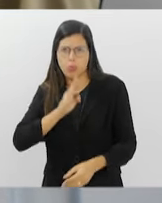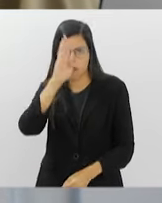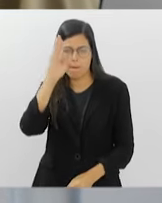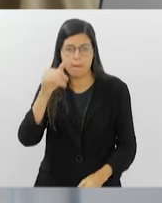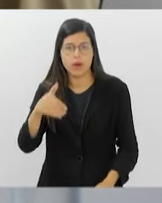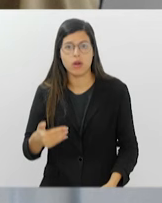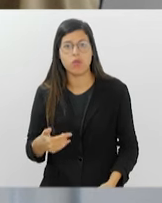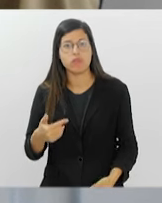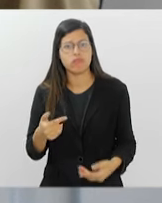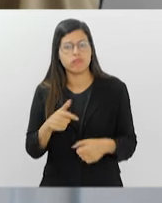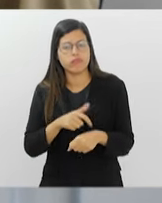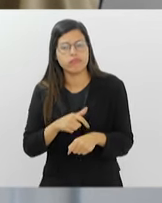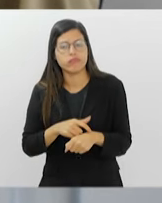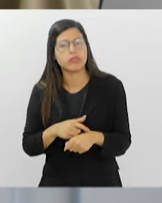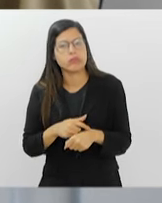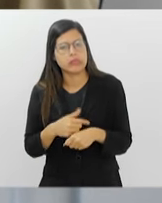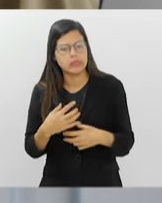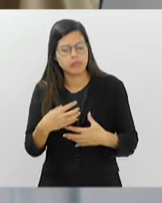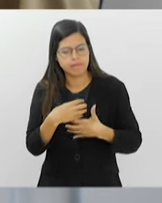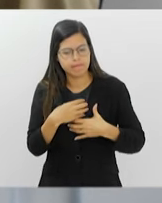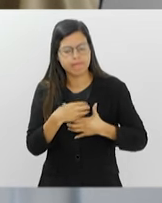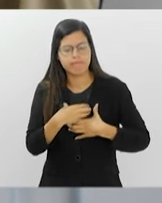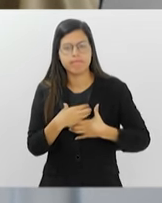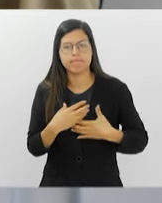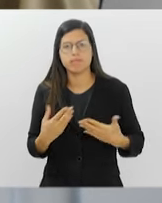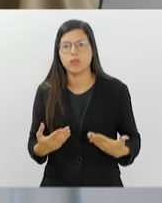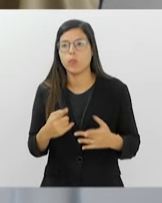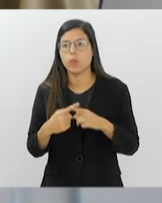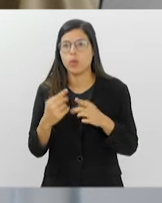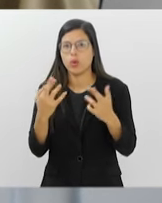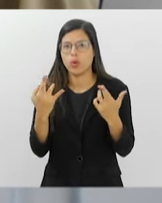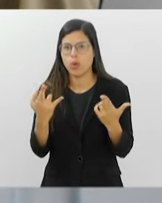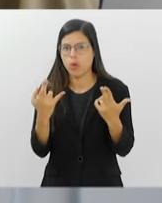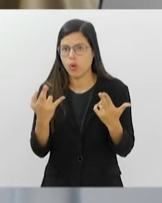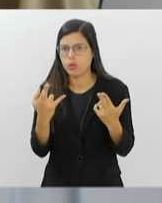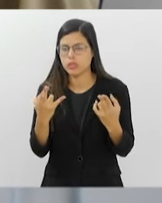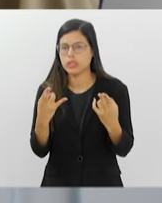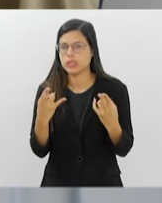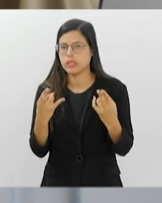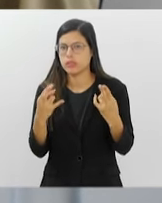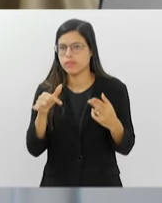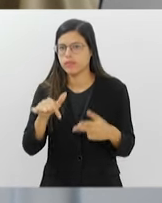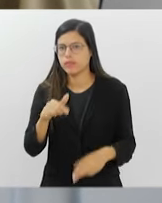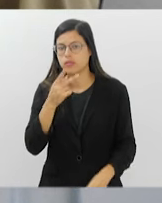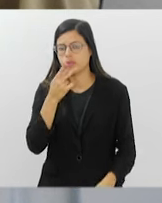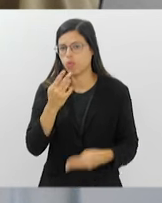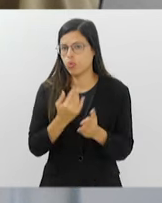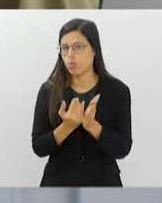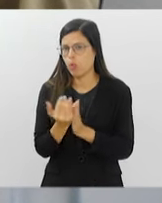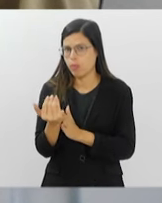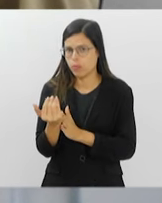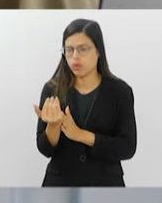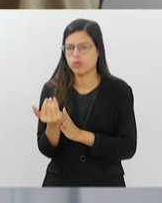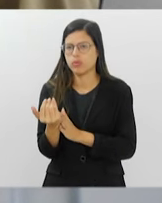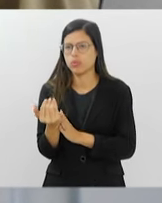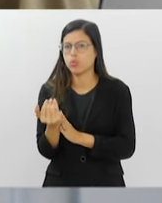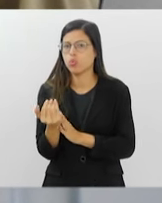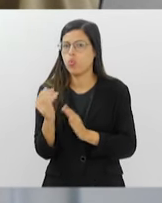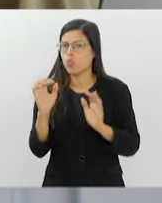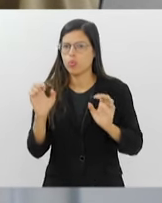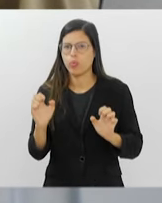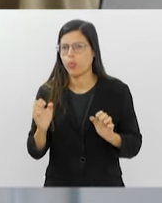sensibilizei até porque o rocken rio como o senhor falou no início é é um